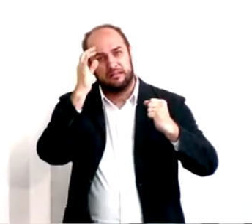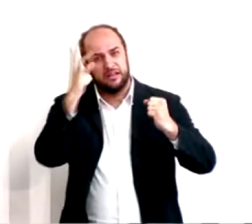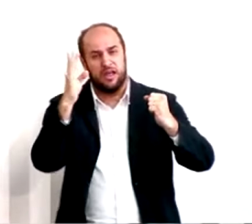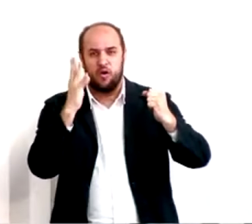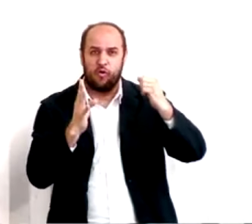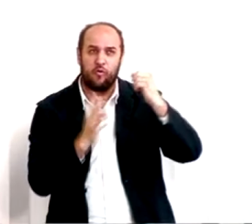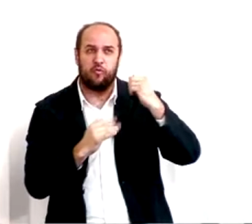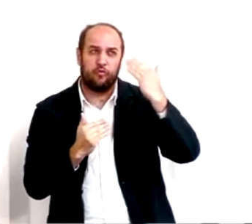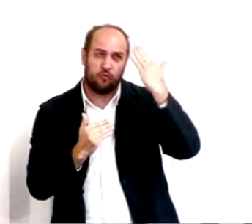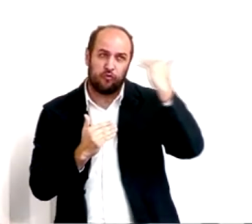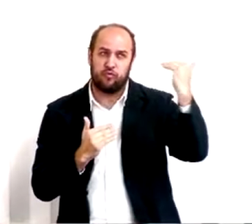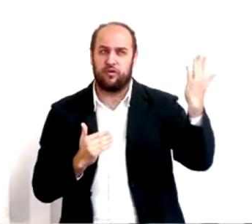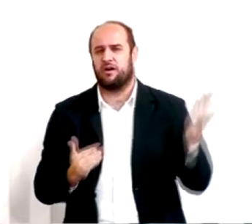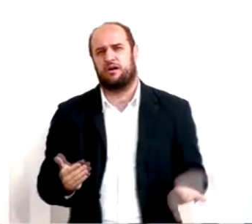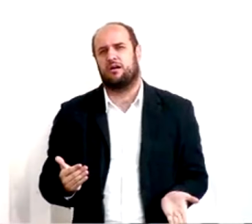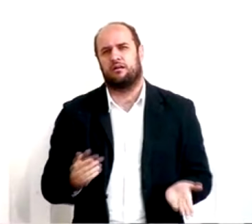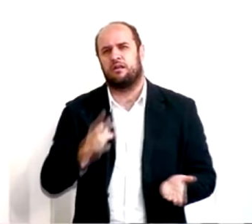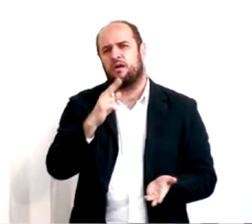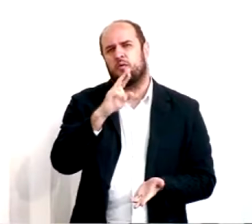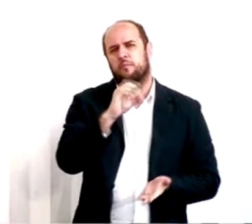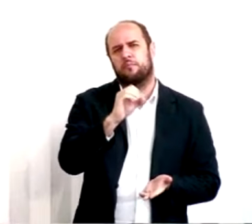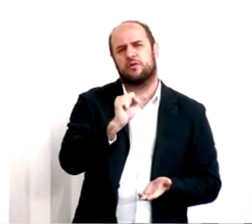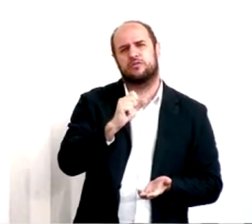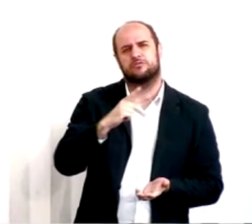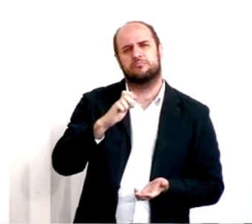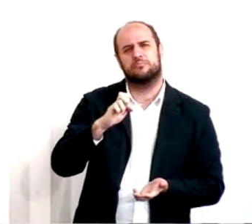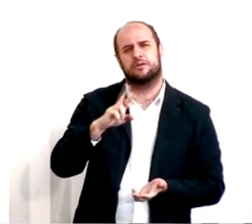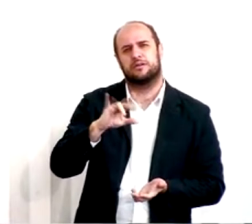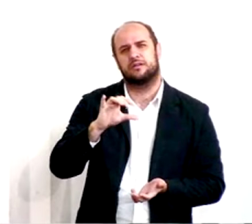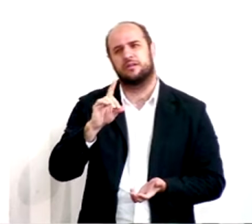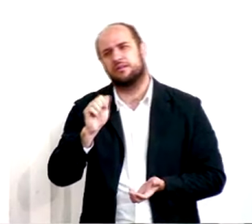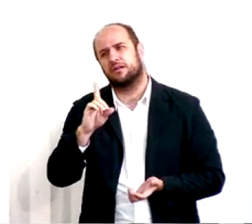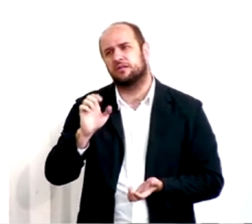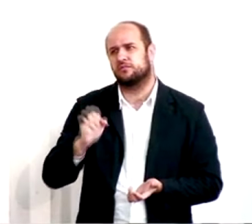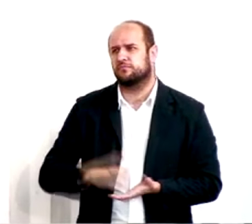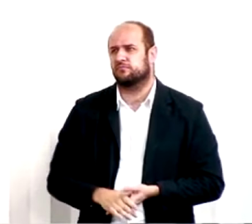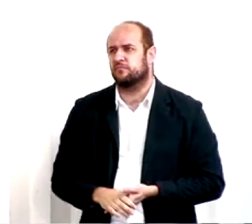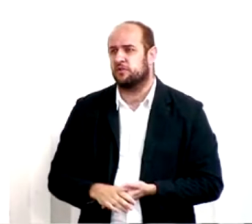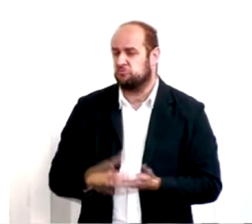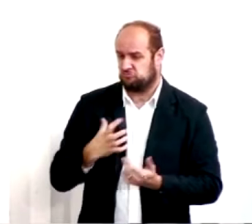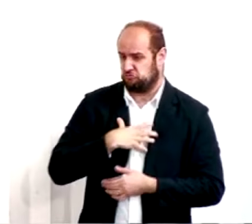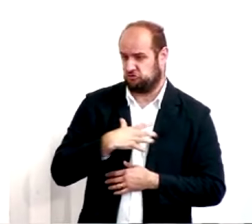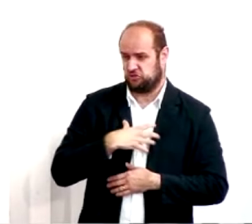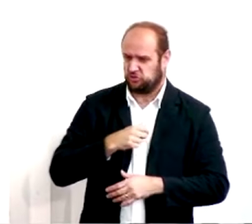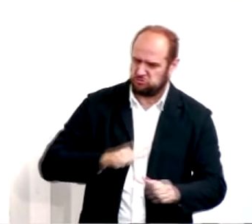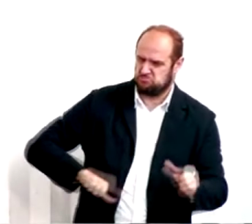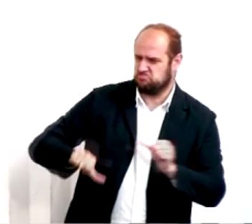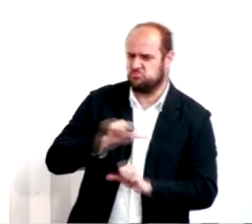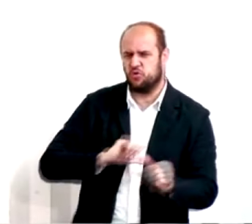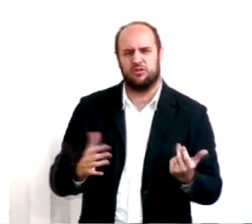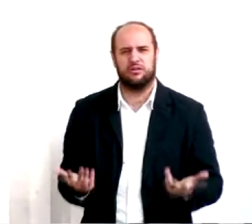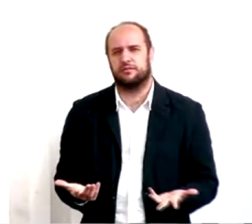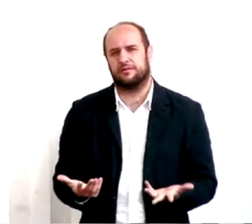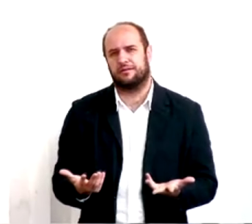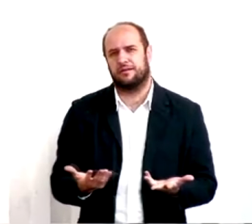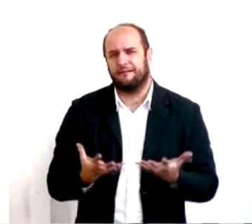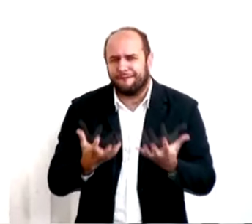igrejas se afastaram da cruz de Cristo da forma como eu não gostaria que as crianças que estão desenhando nesta e se afastasse um